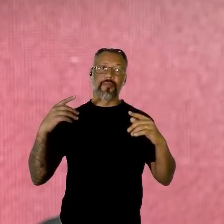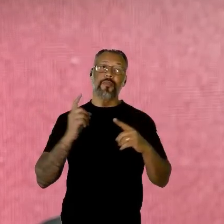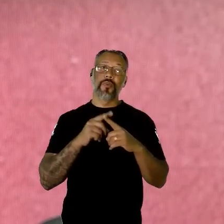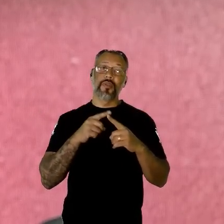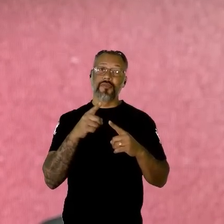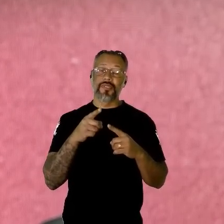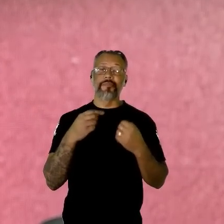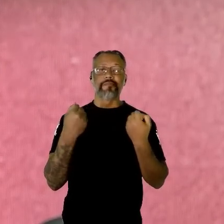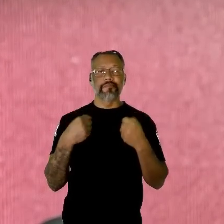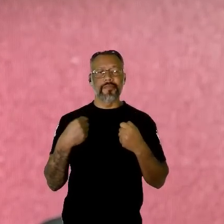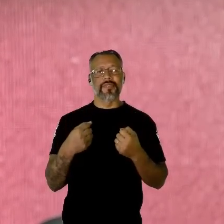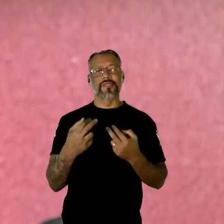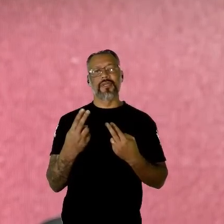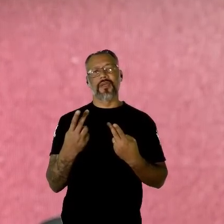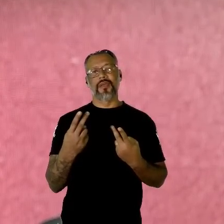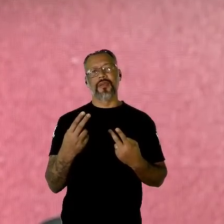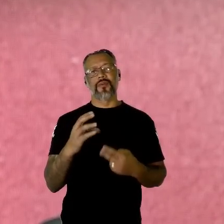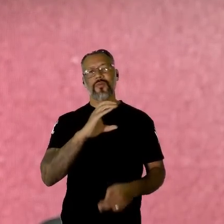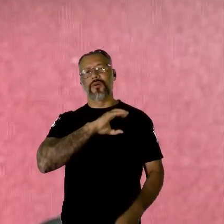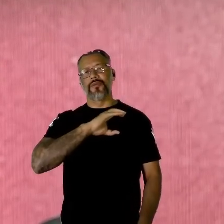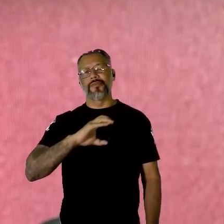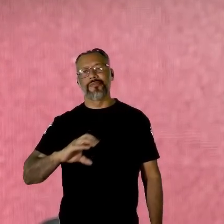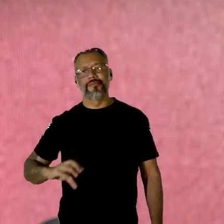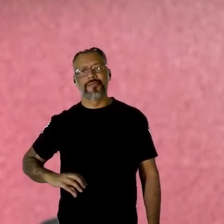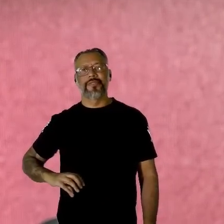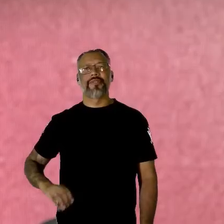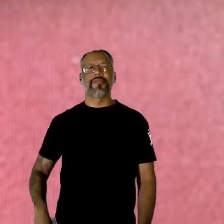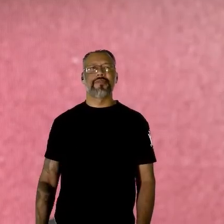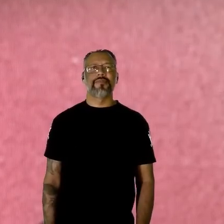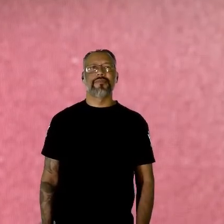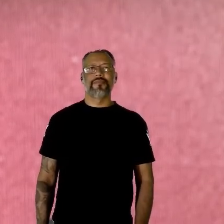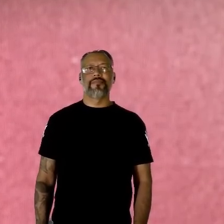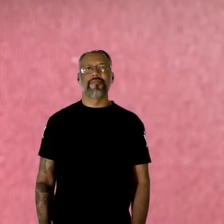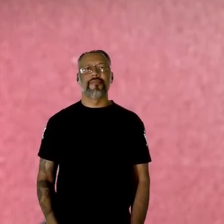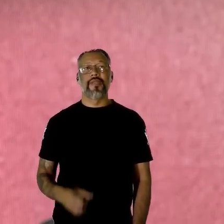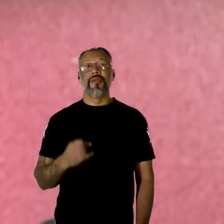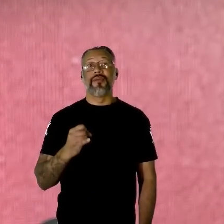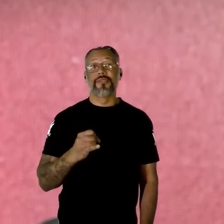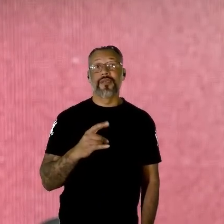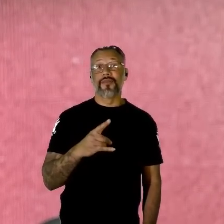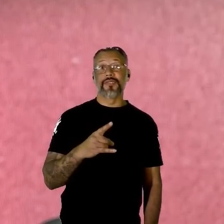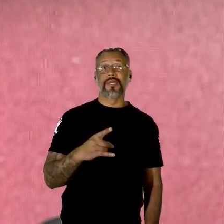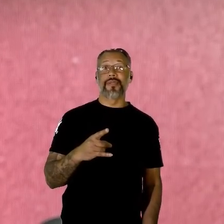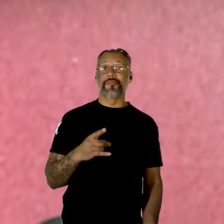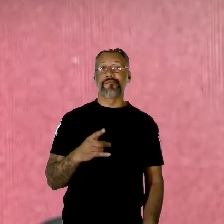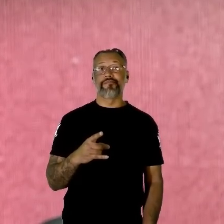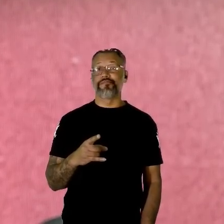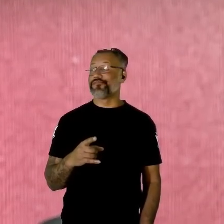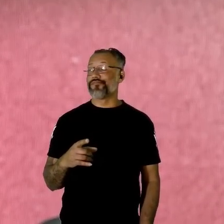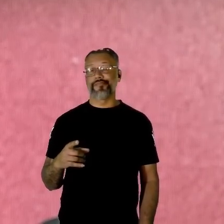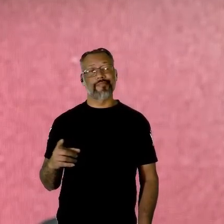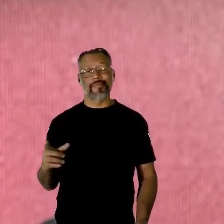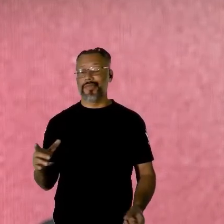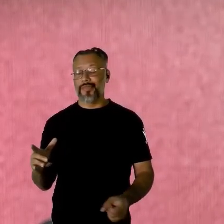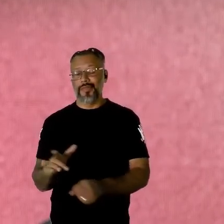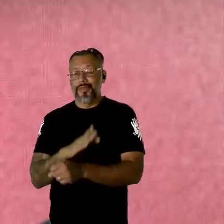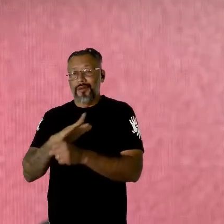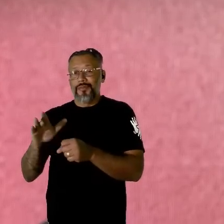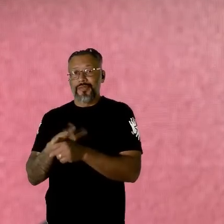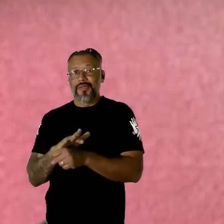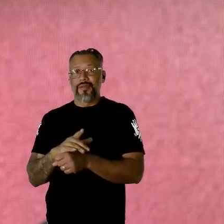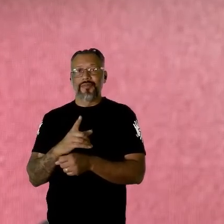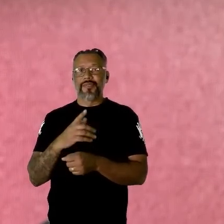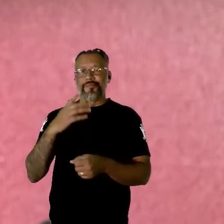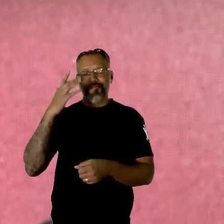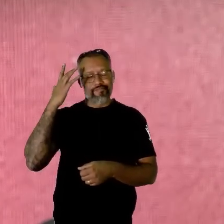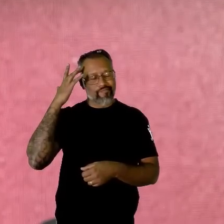Se você não for cheio você não vai entender que você já é vencedor é mais do que vencedor